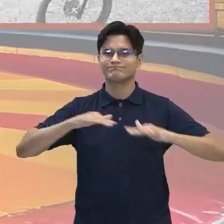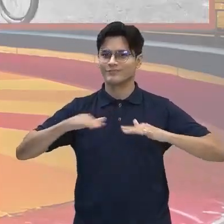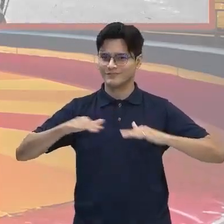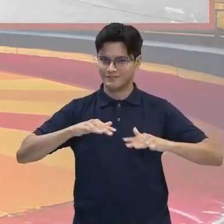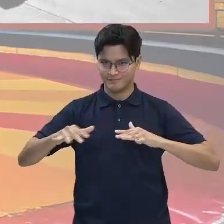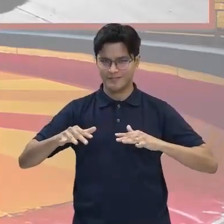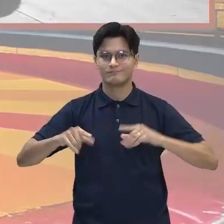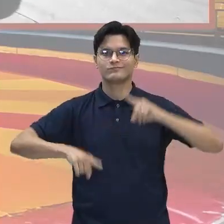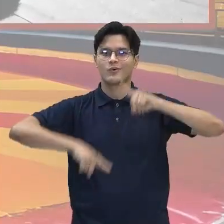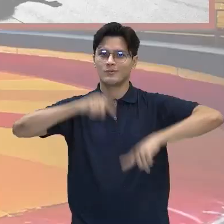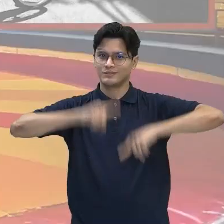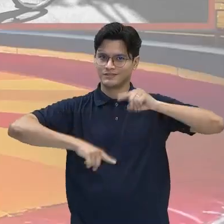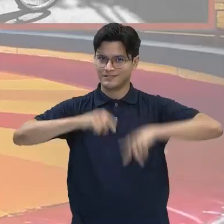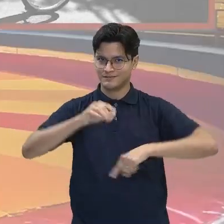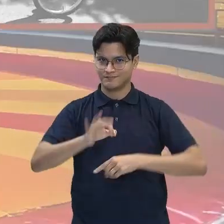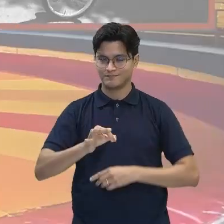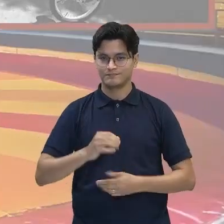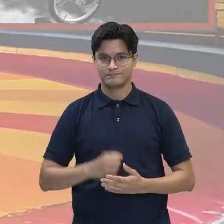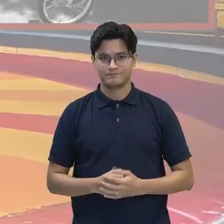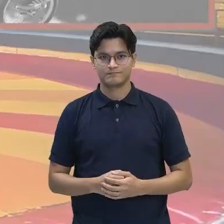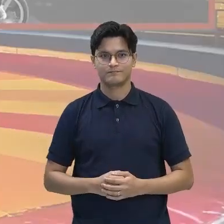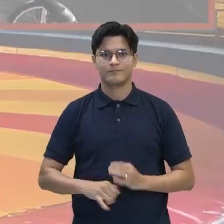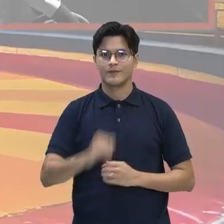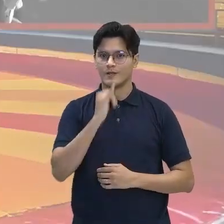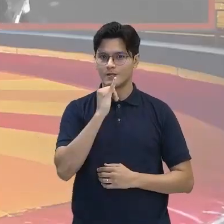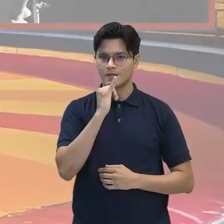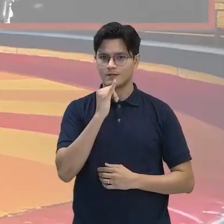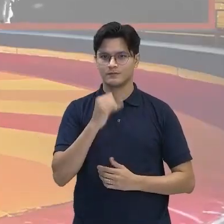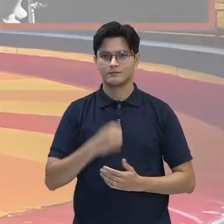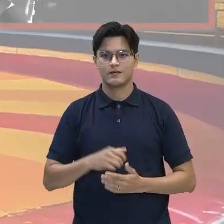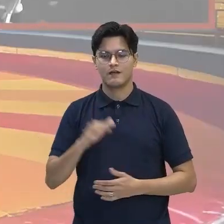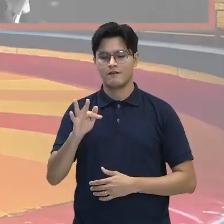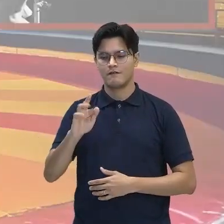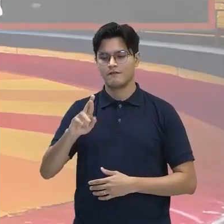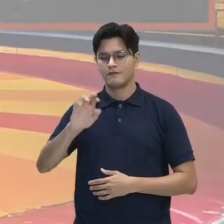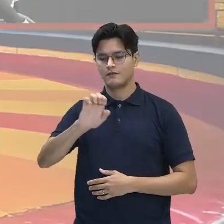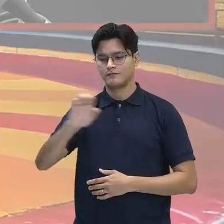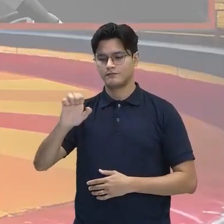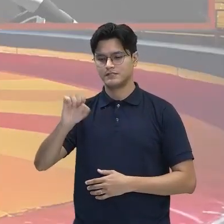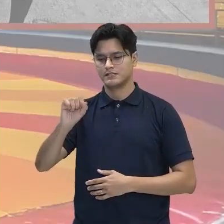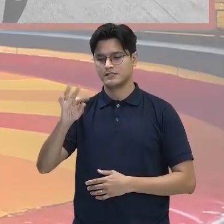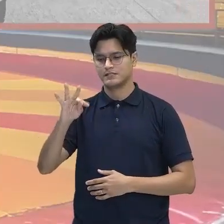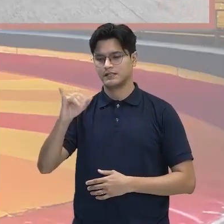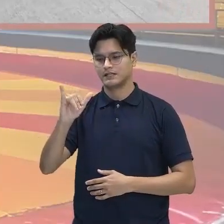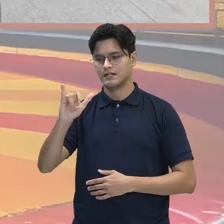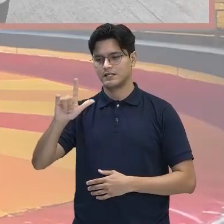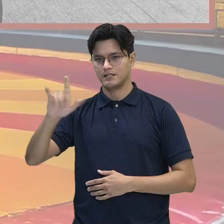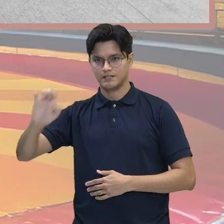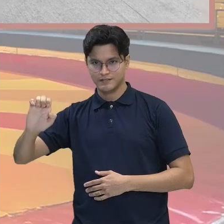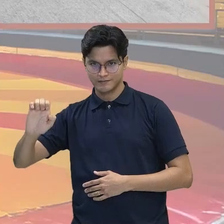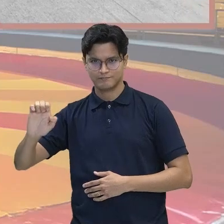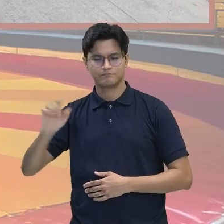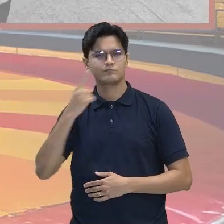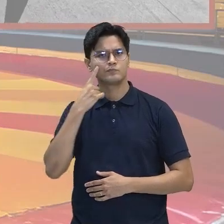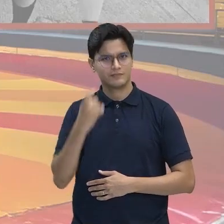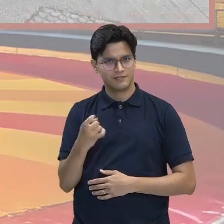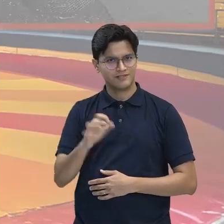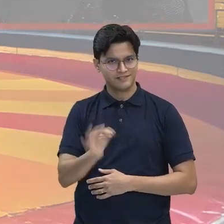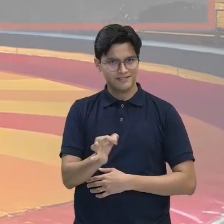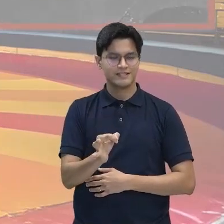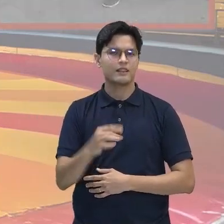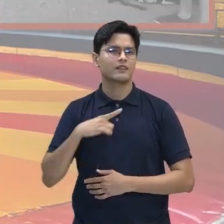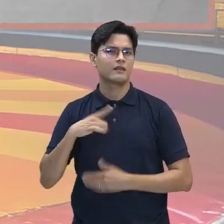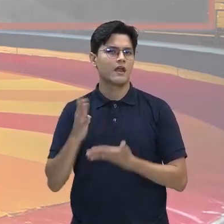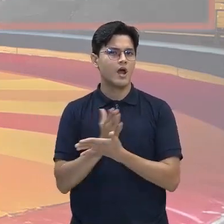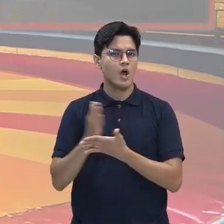desses objetos. Um deles é o freestyle. Bem interessante, né? Ó, tem algumas atividades circenses que